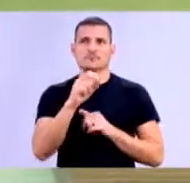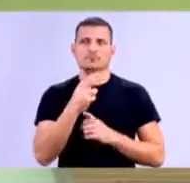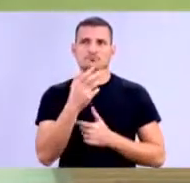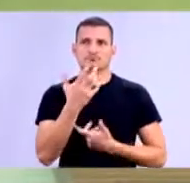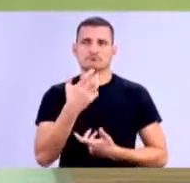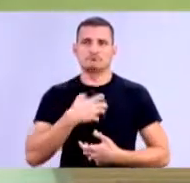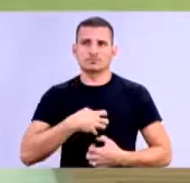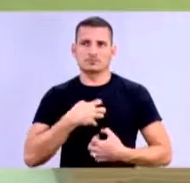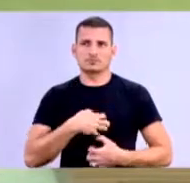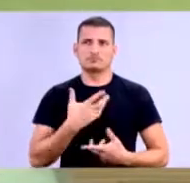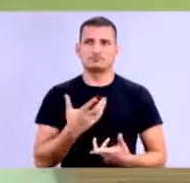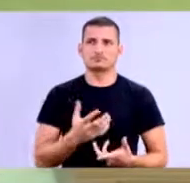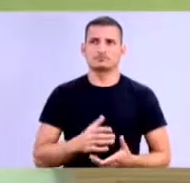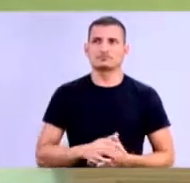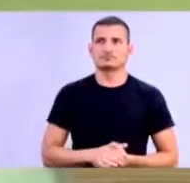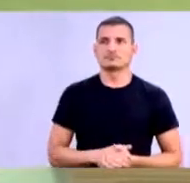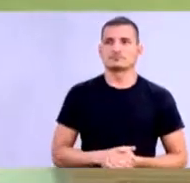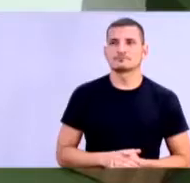Então, imagina.